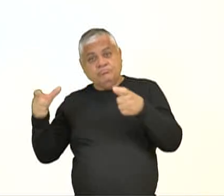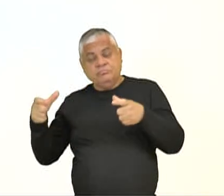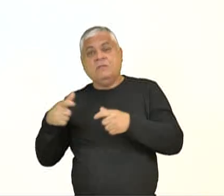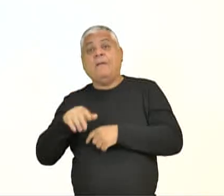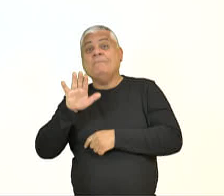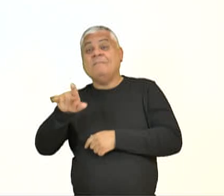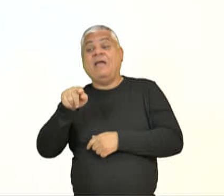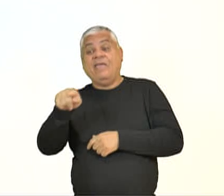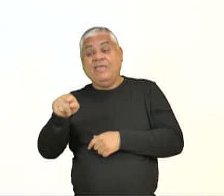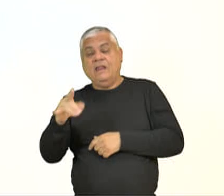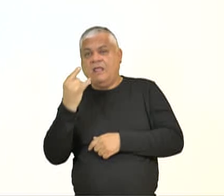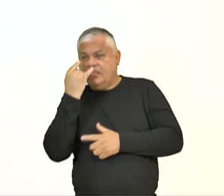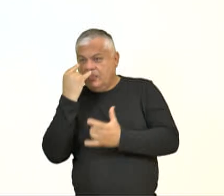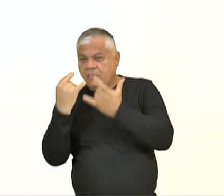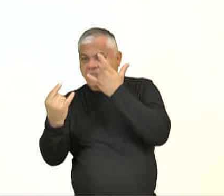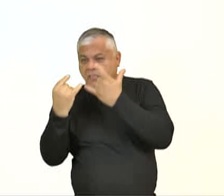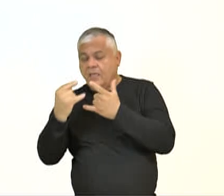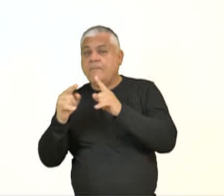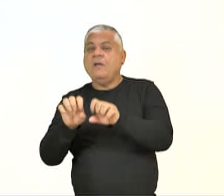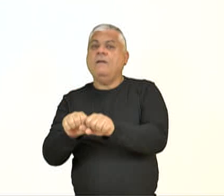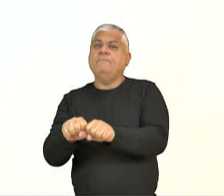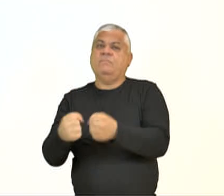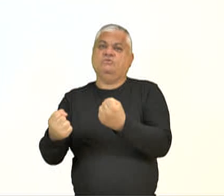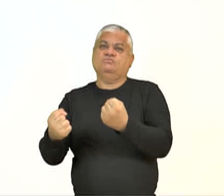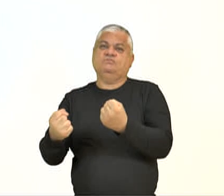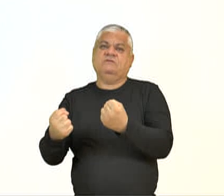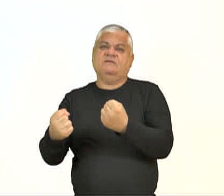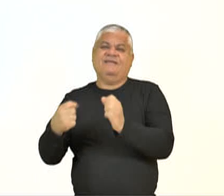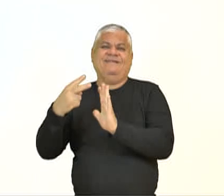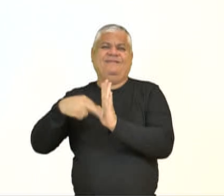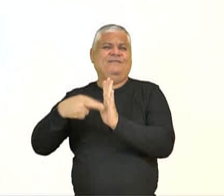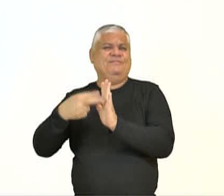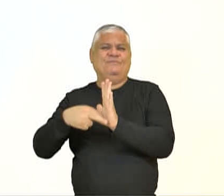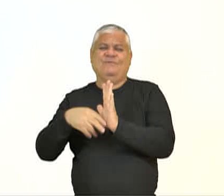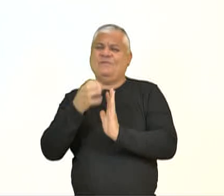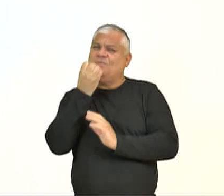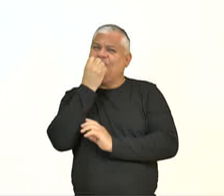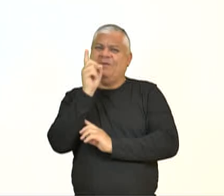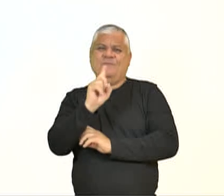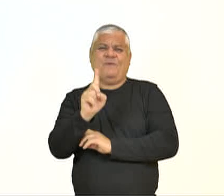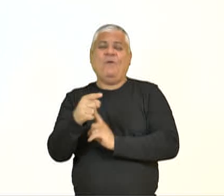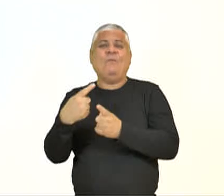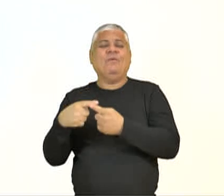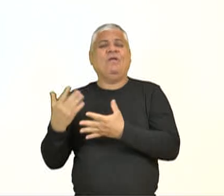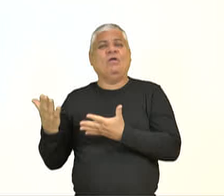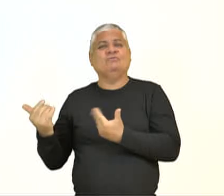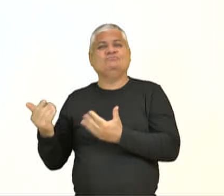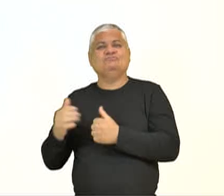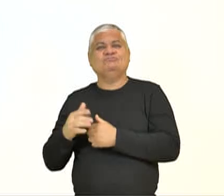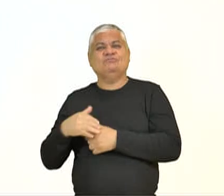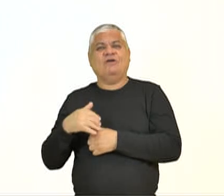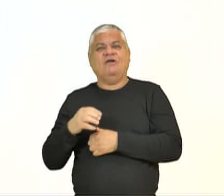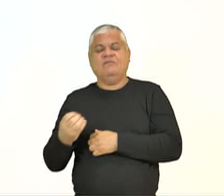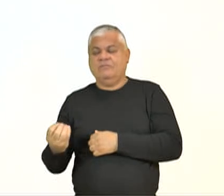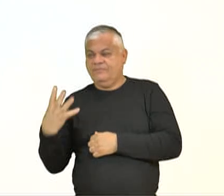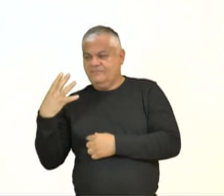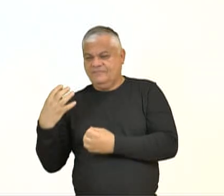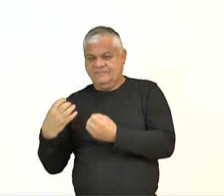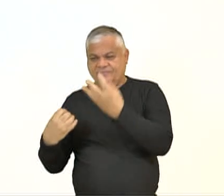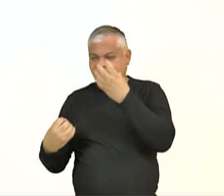essas duas qualidades podem prejudicar a leitura, principalmente no caso dos mais jovens, né? Esse excesso